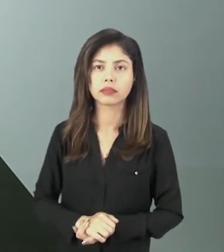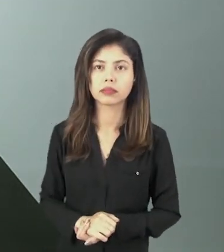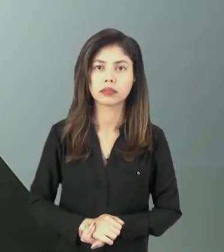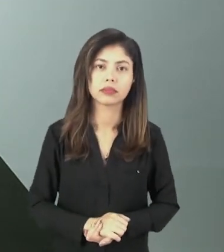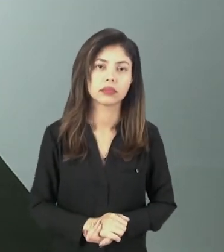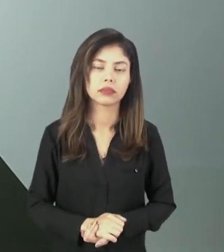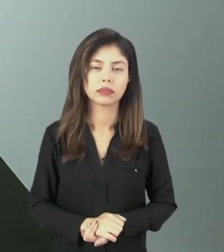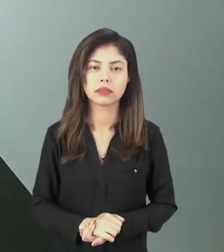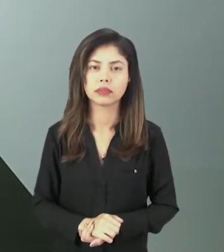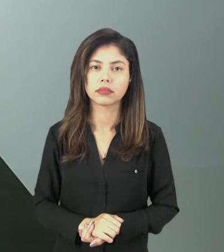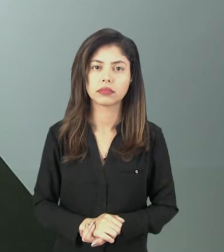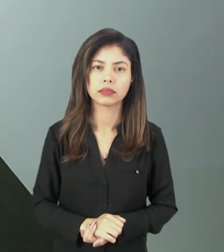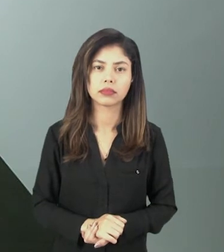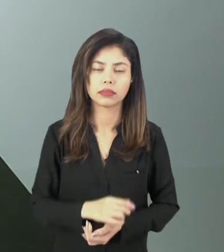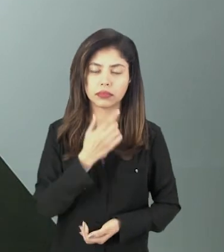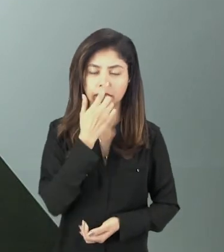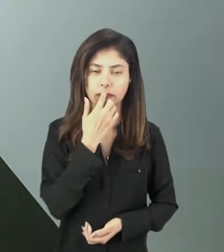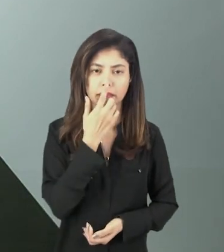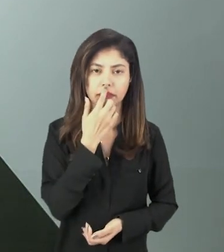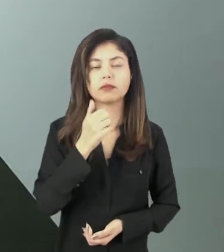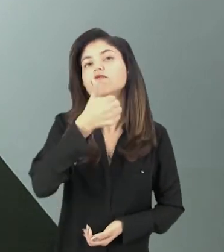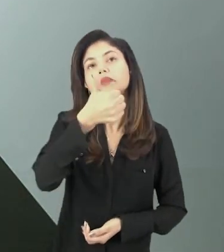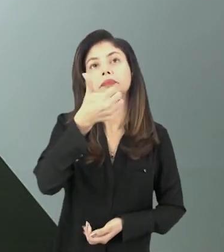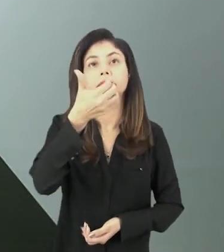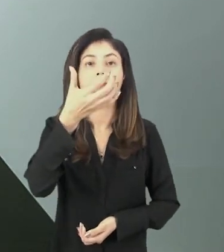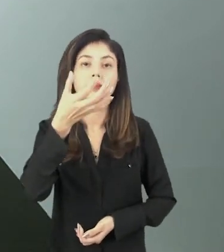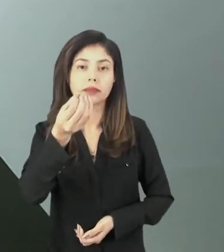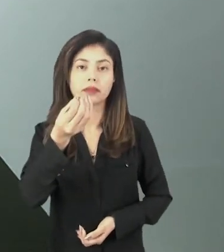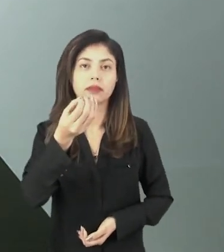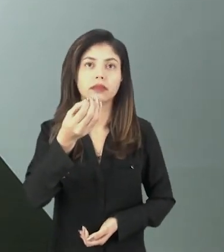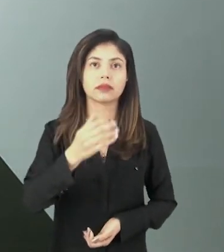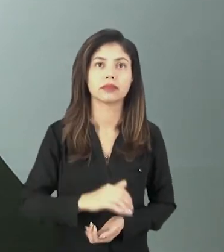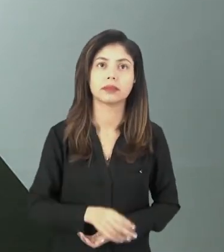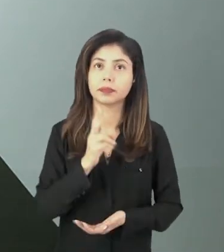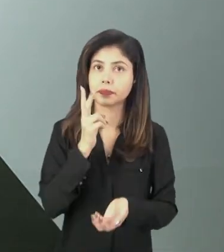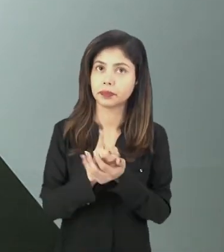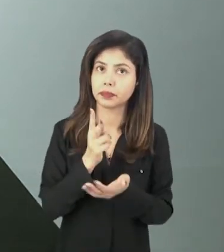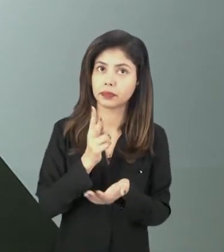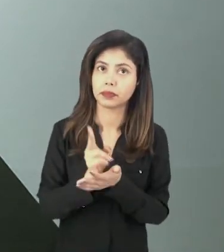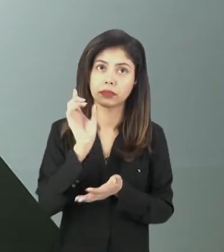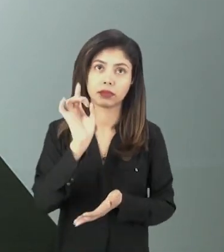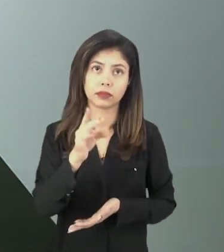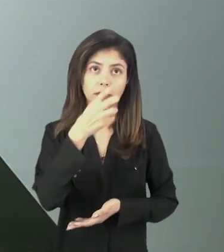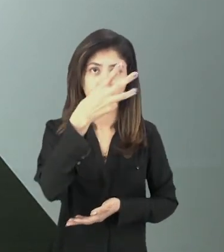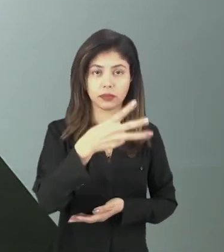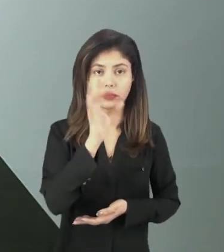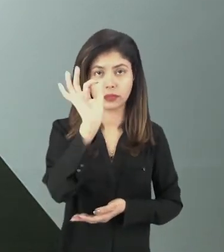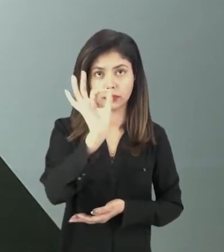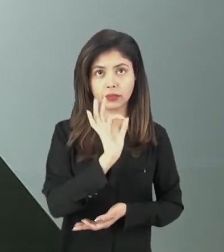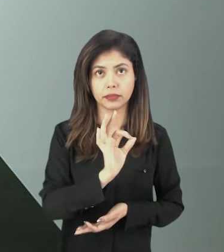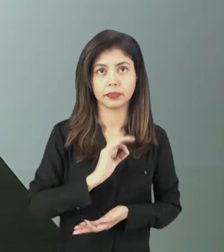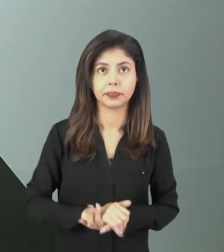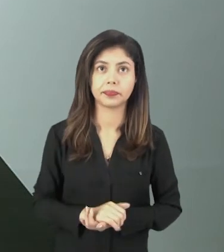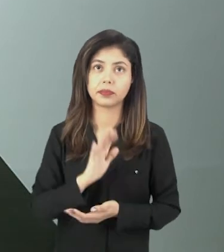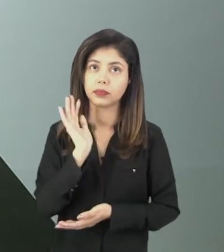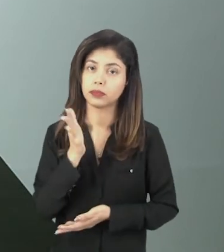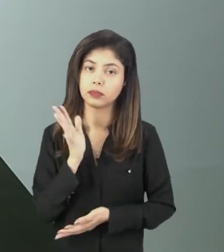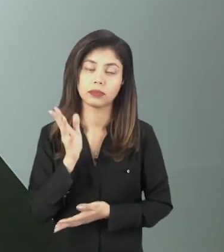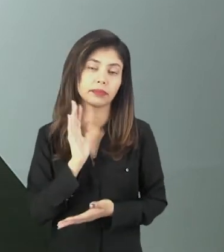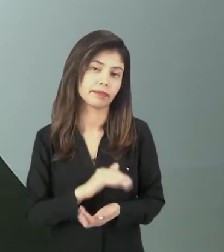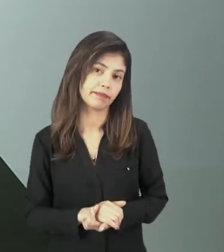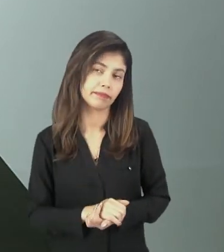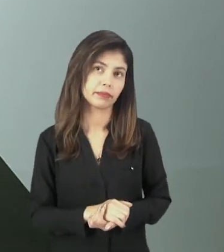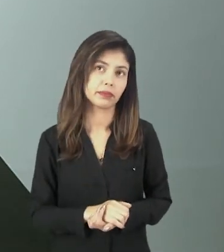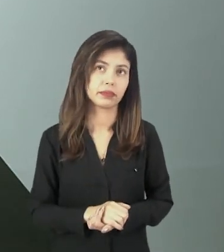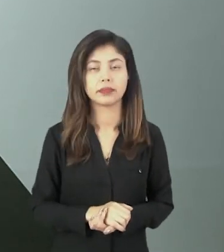e aí você pega o resultado E vai fazer a mesma operação só que com os três por cento porque eu já fiz